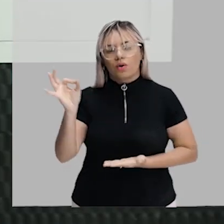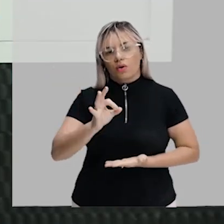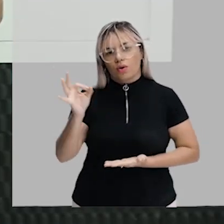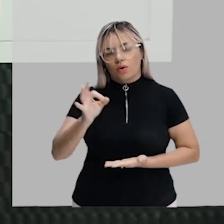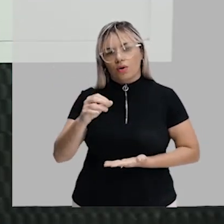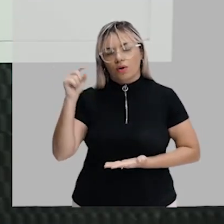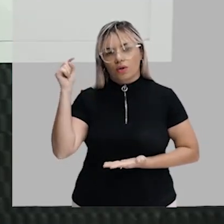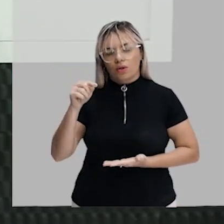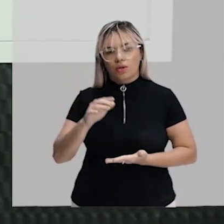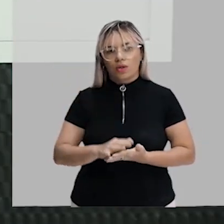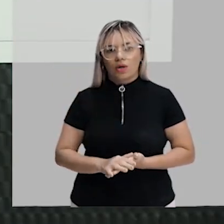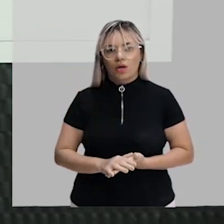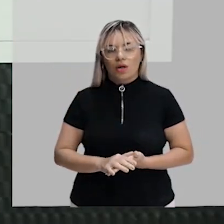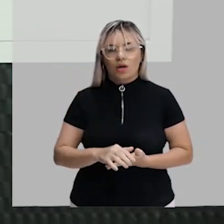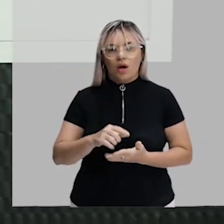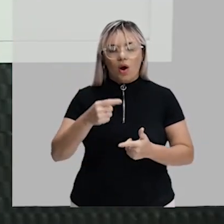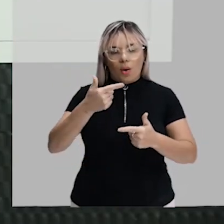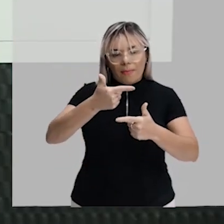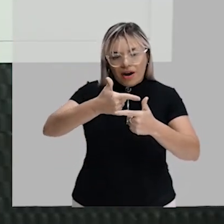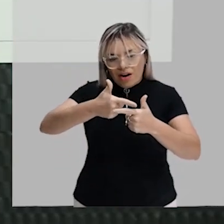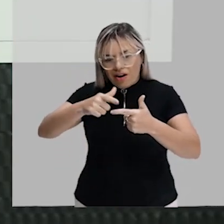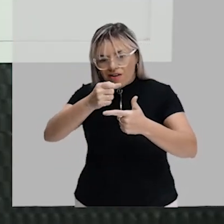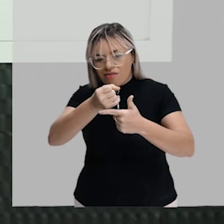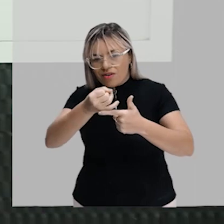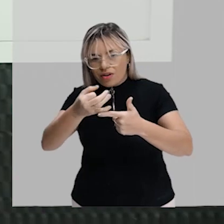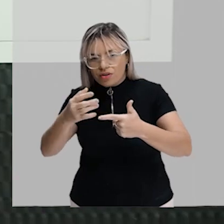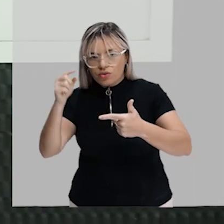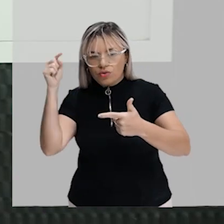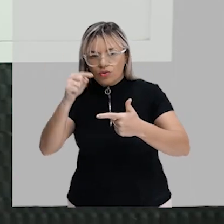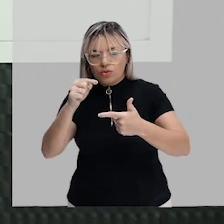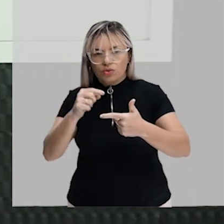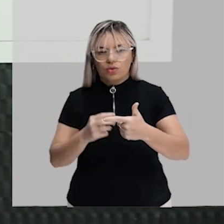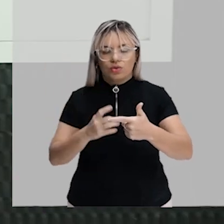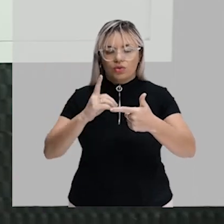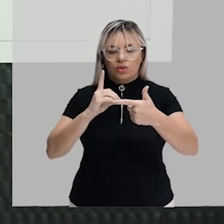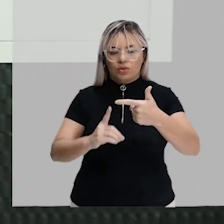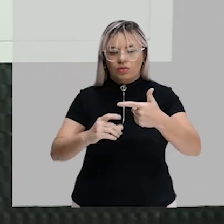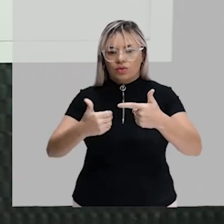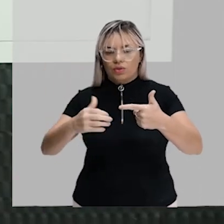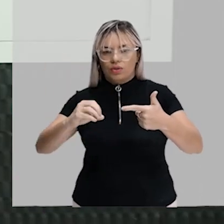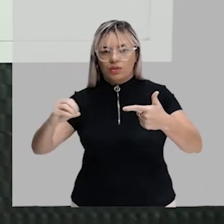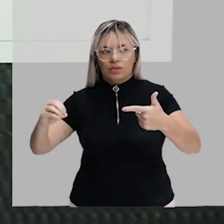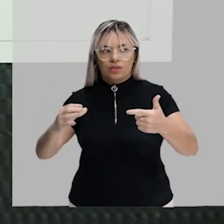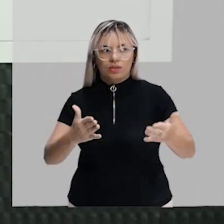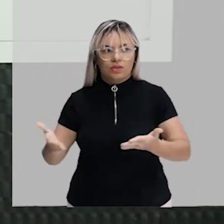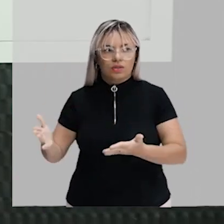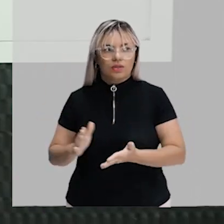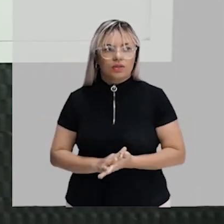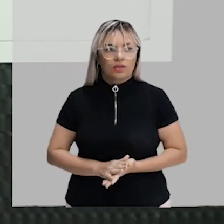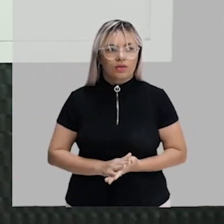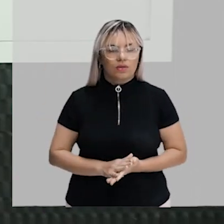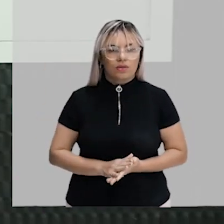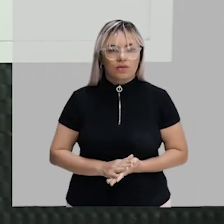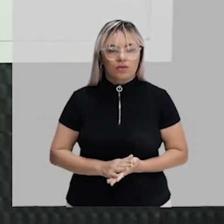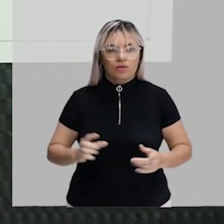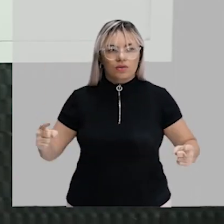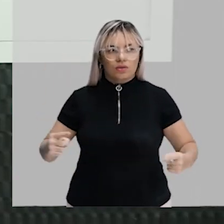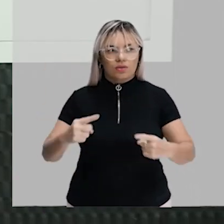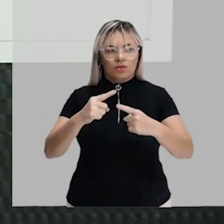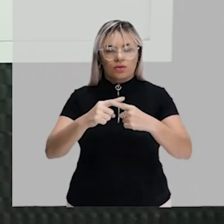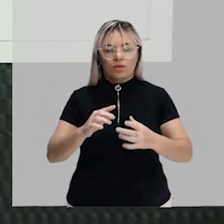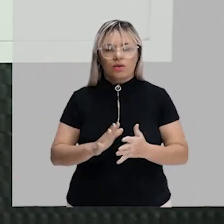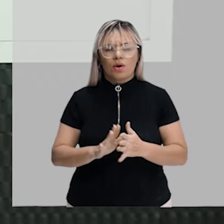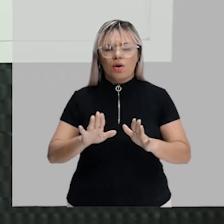100? Se eu multiplicar aqui em cima e embaixo por 10, encontrar uma fração equivalente, professor, por que você